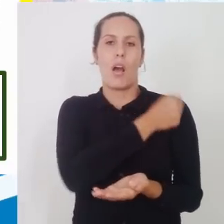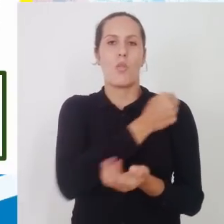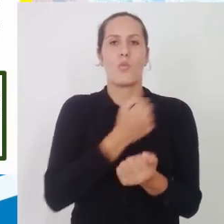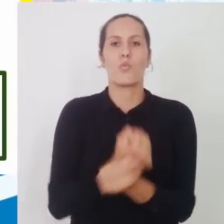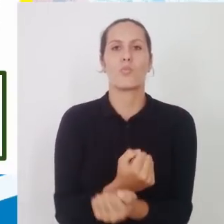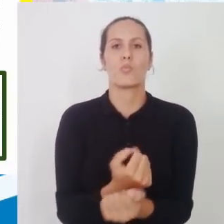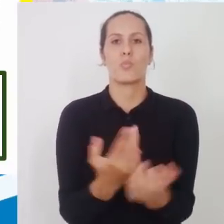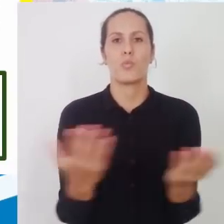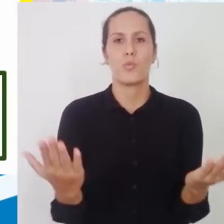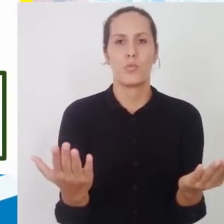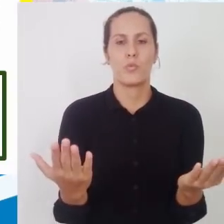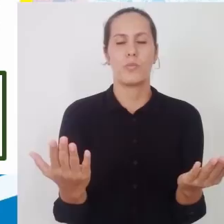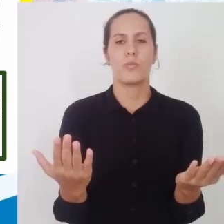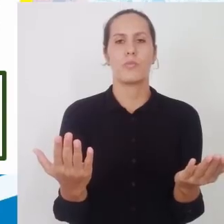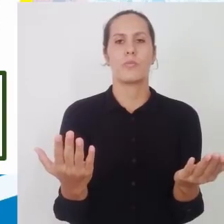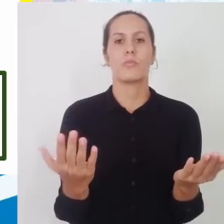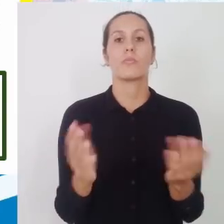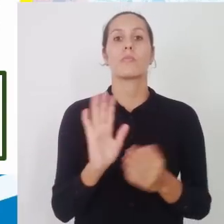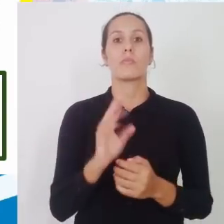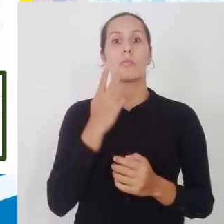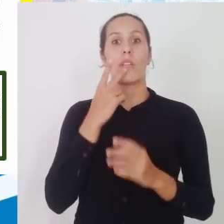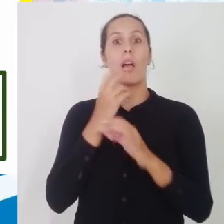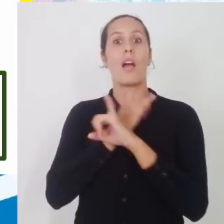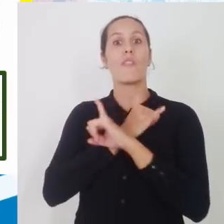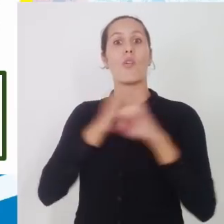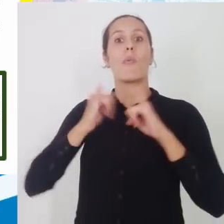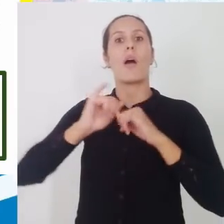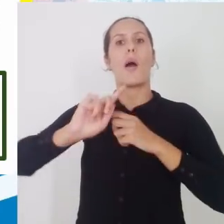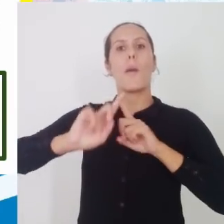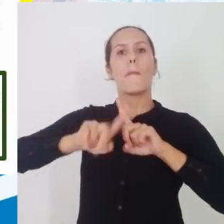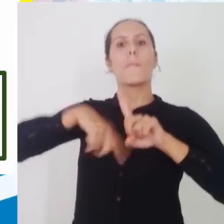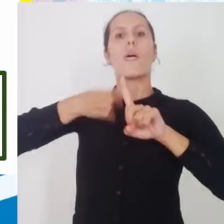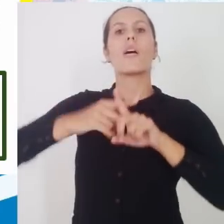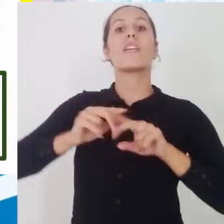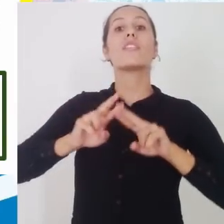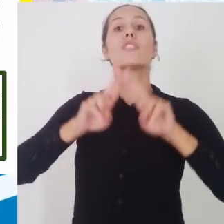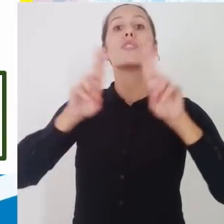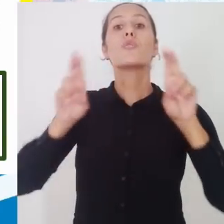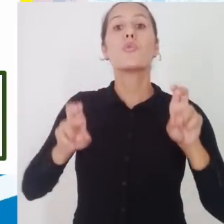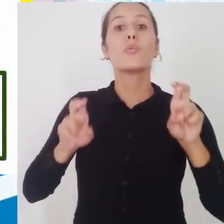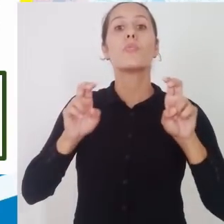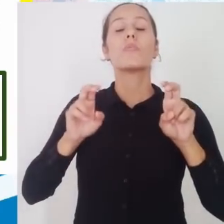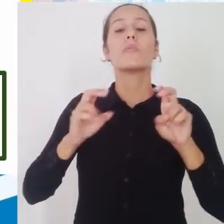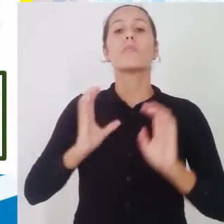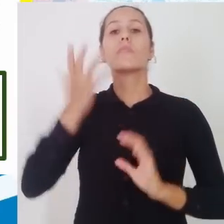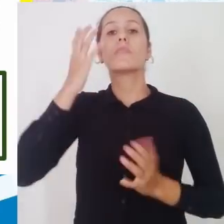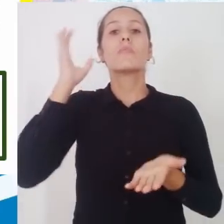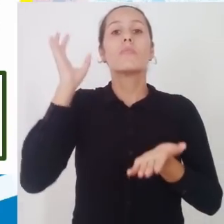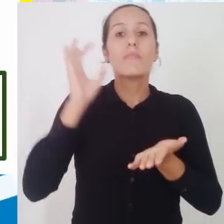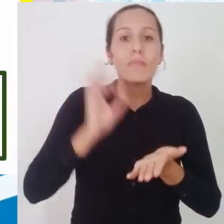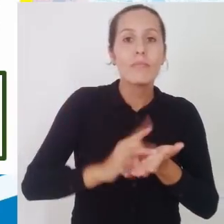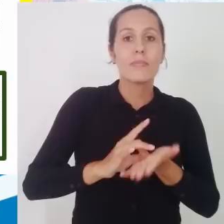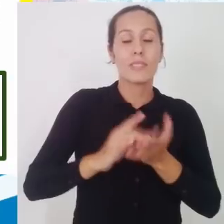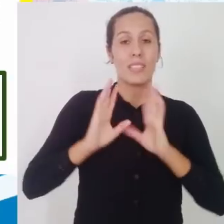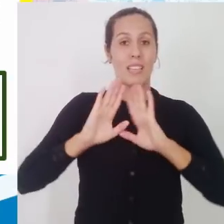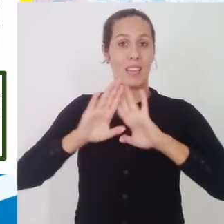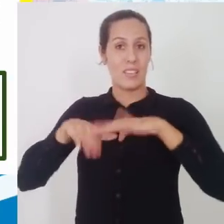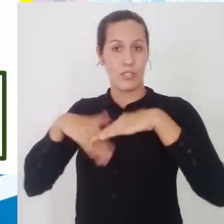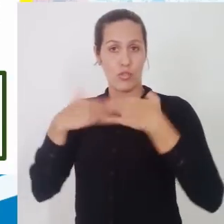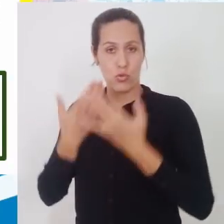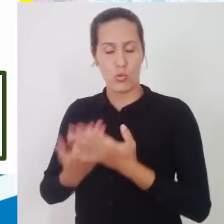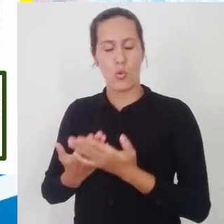sobre aquele fato de que as escolas estão sendo higienizadas para receber a organização da distribuição de